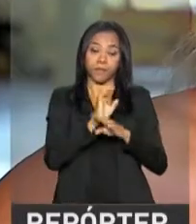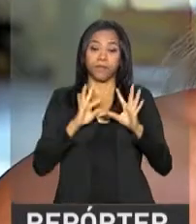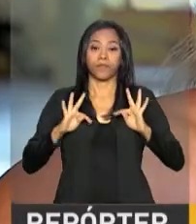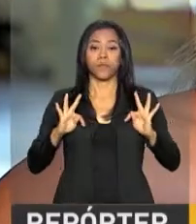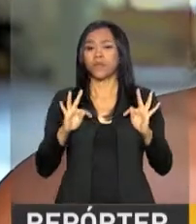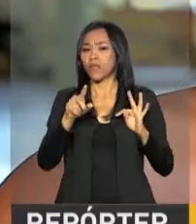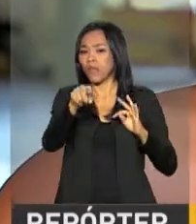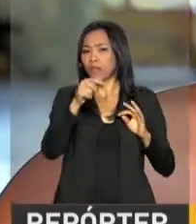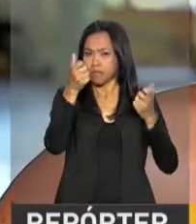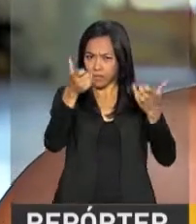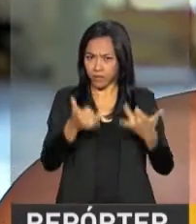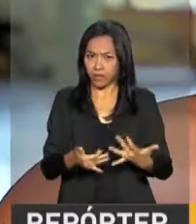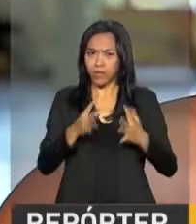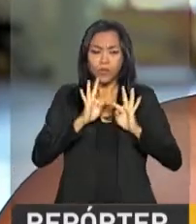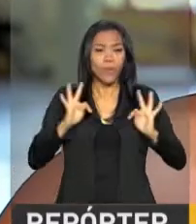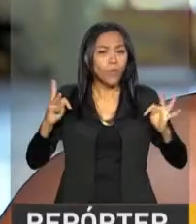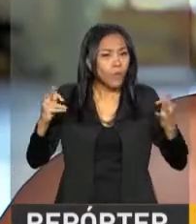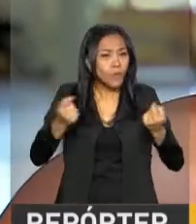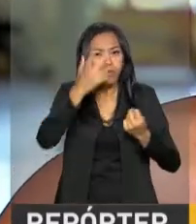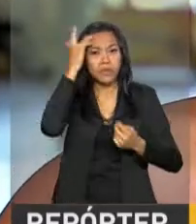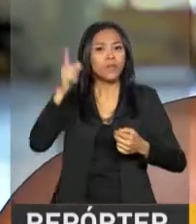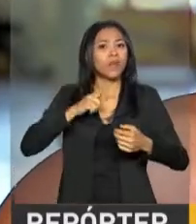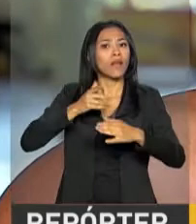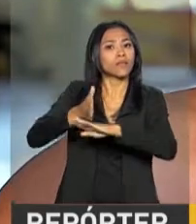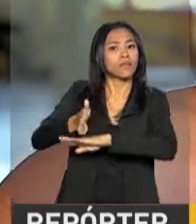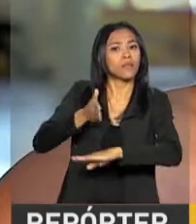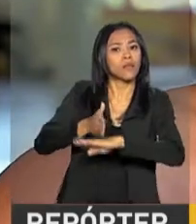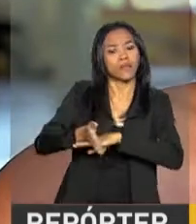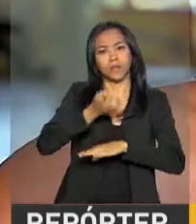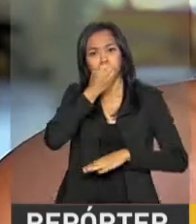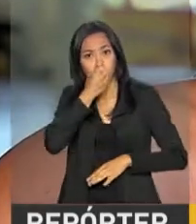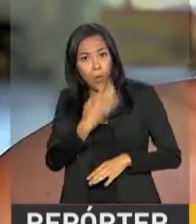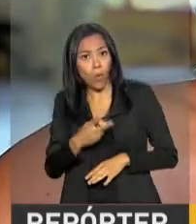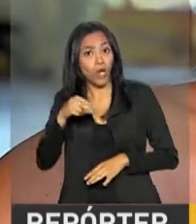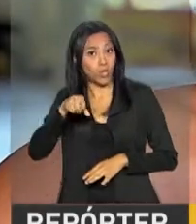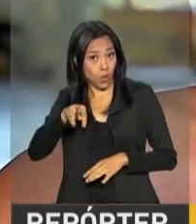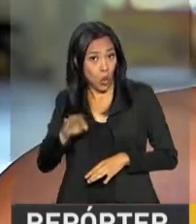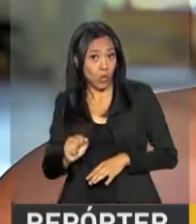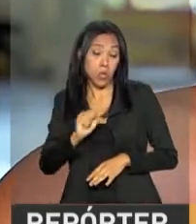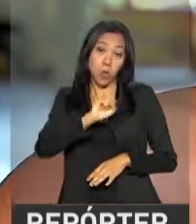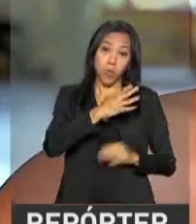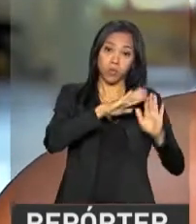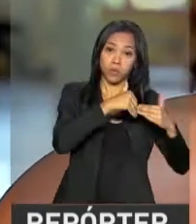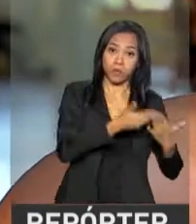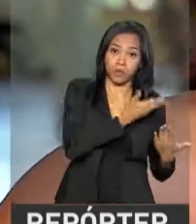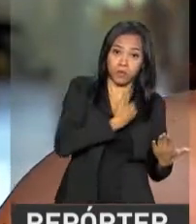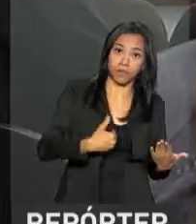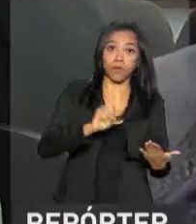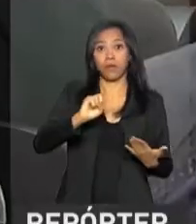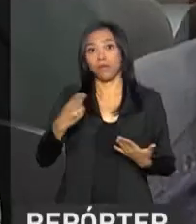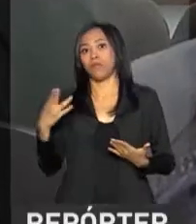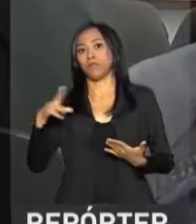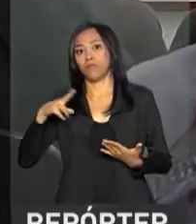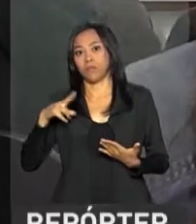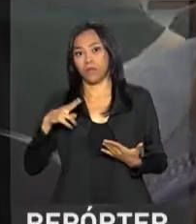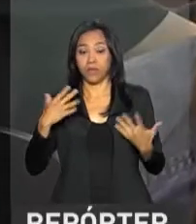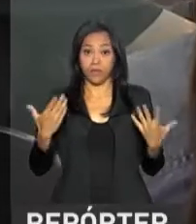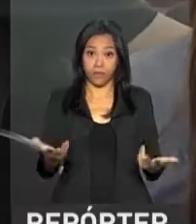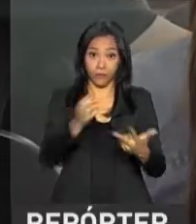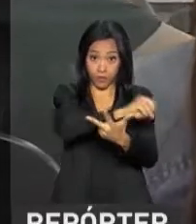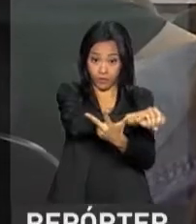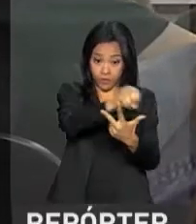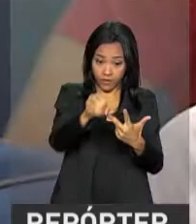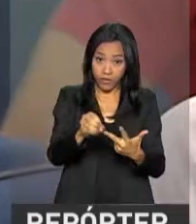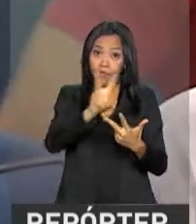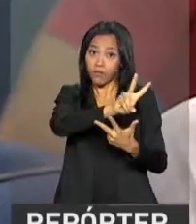a fazer a prova do enem e conseguir uma boa nota independente se ele vem da escola particular ou de uma escola pública há nele vai